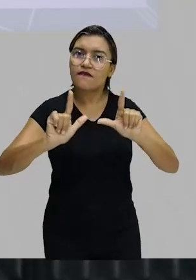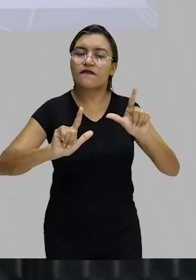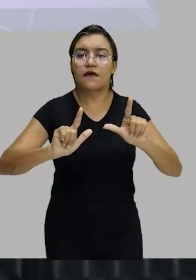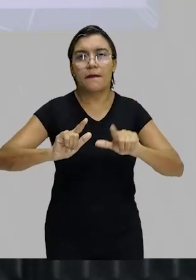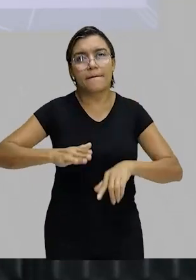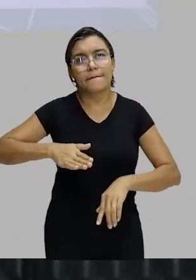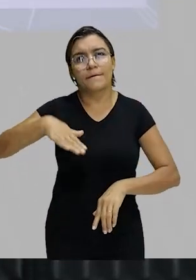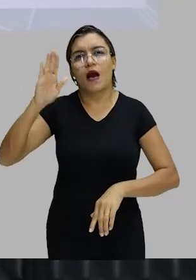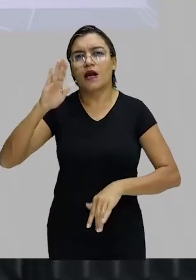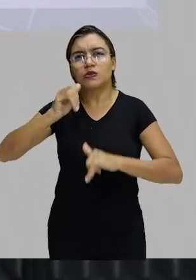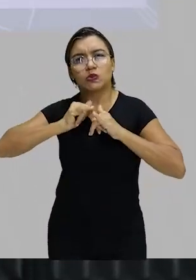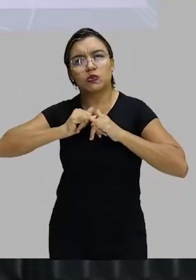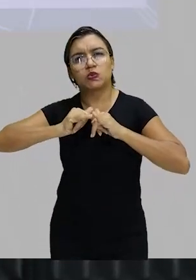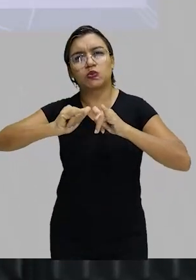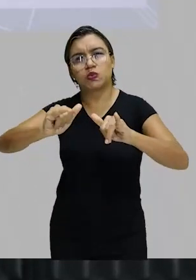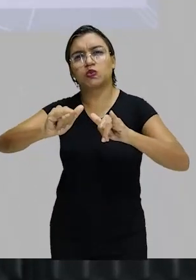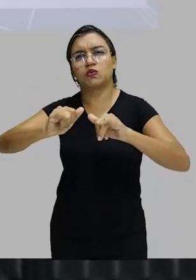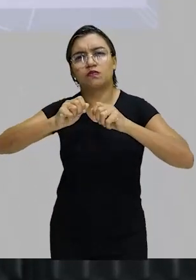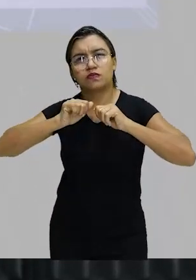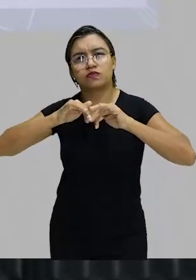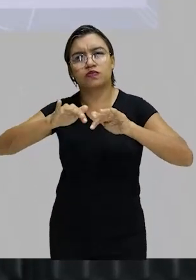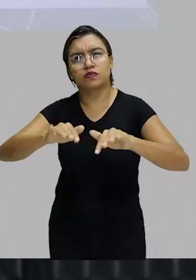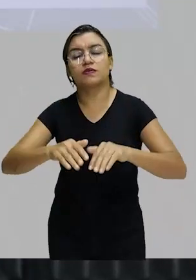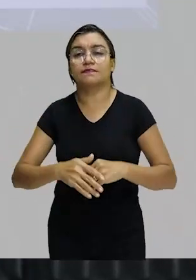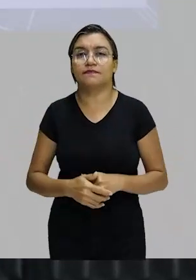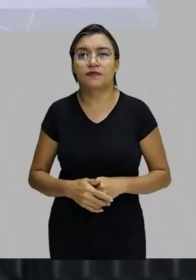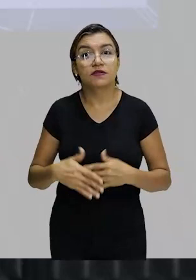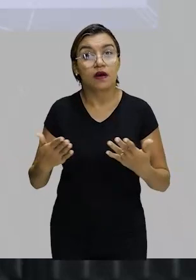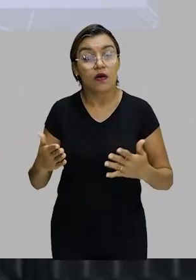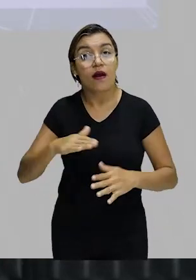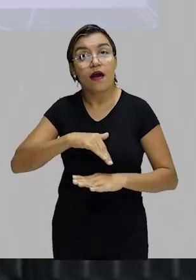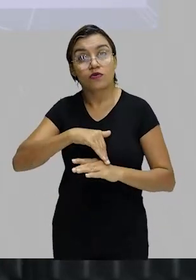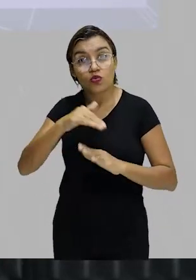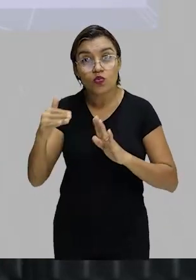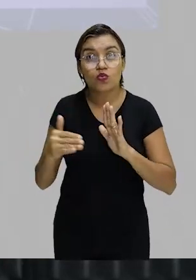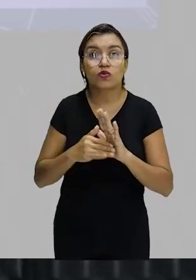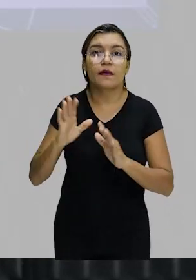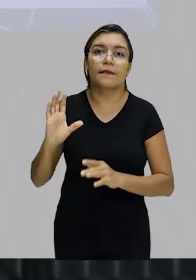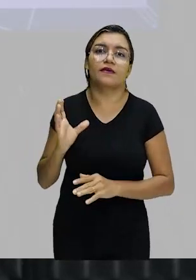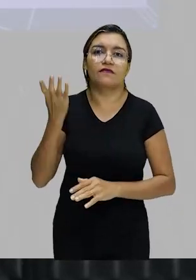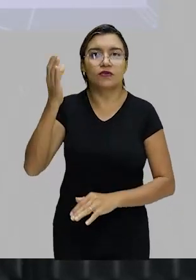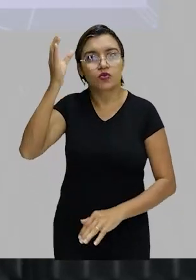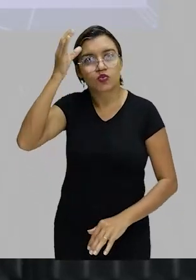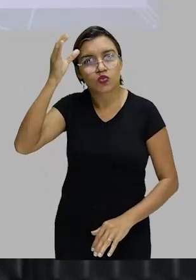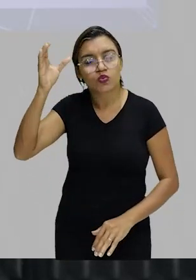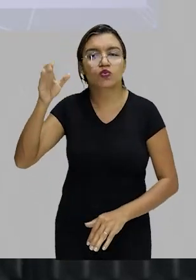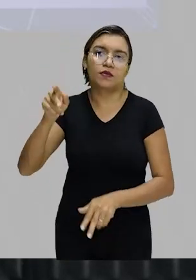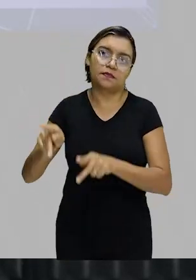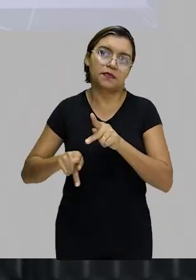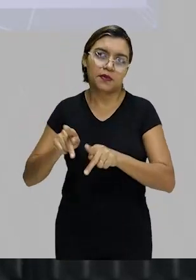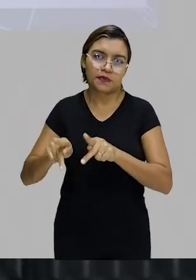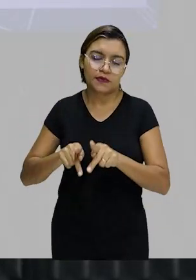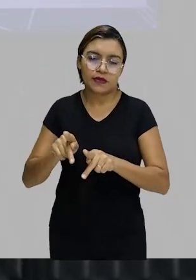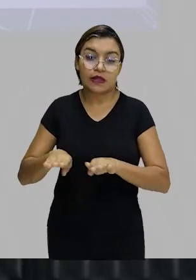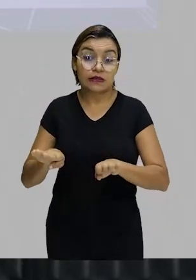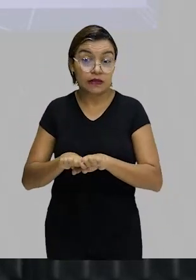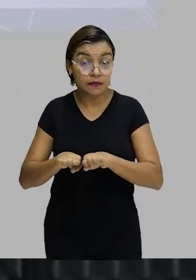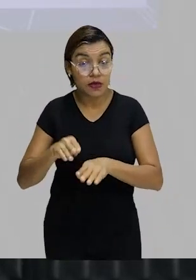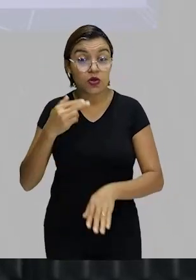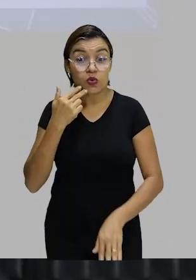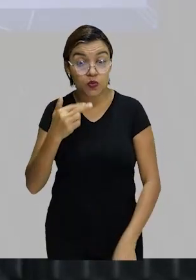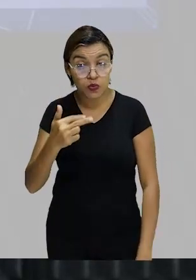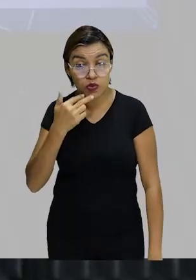é mais divulgado, que é mais bem avaliado. Tudo isso são manifestações de cultura popular e o